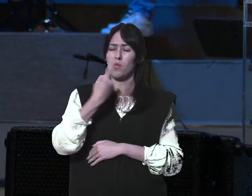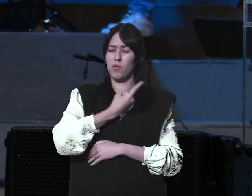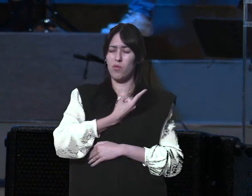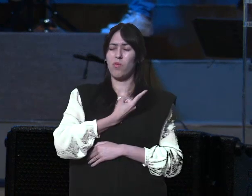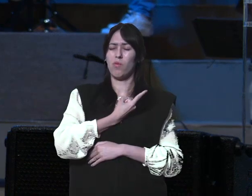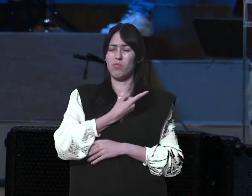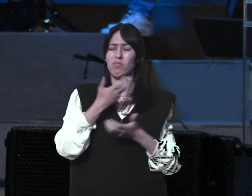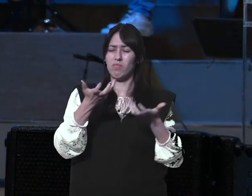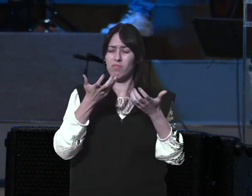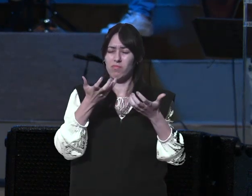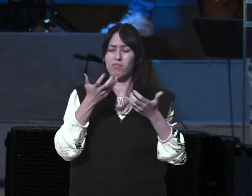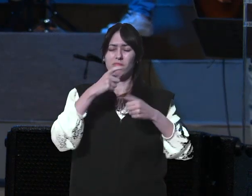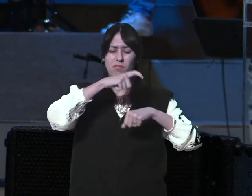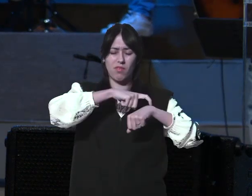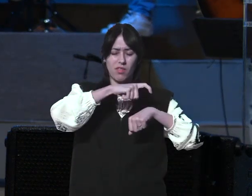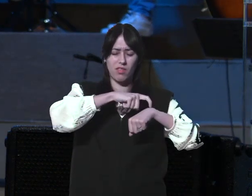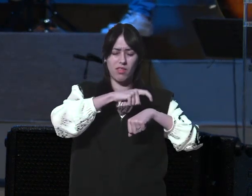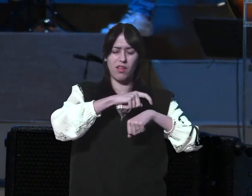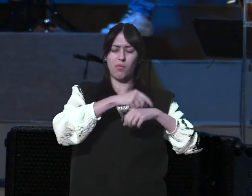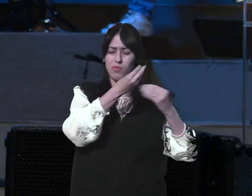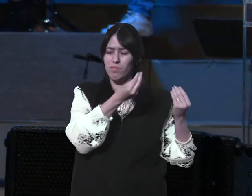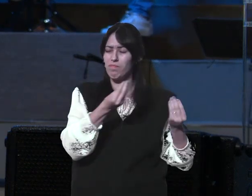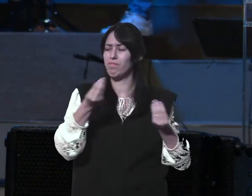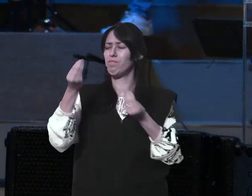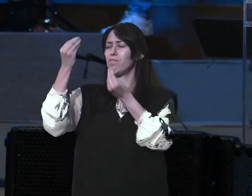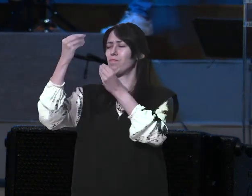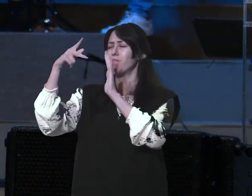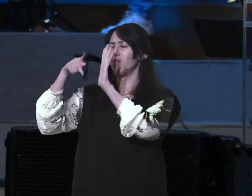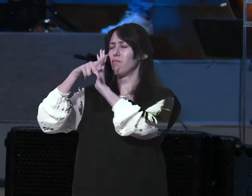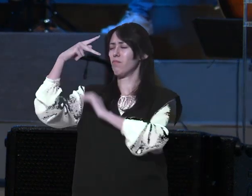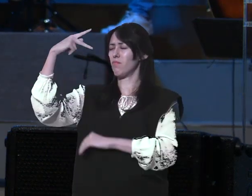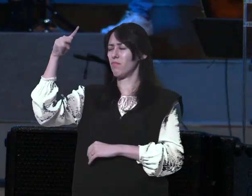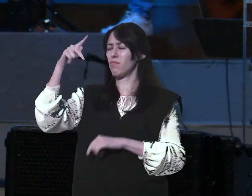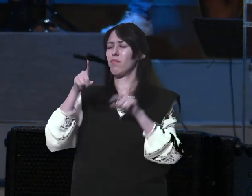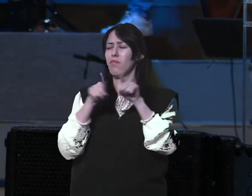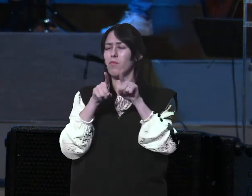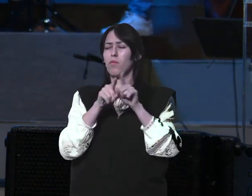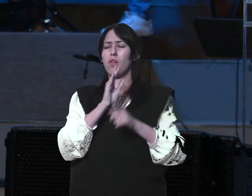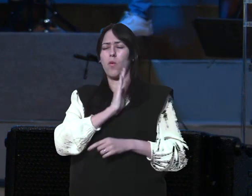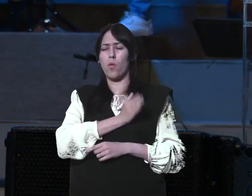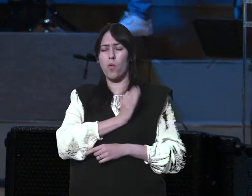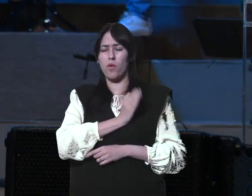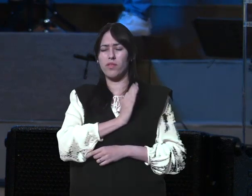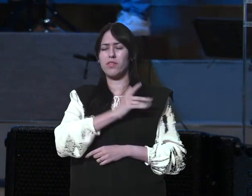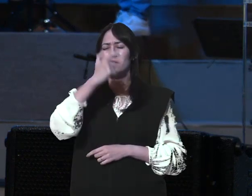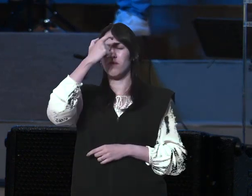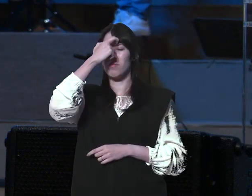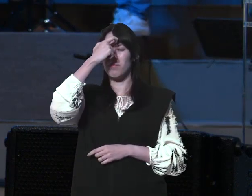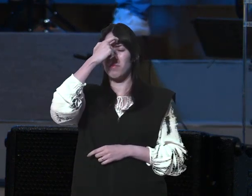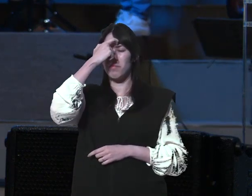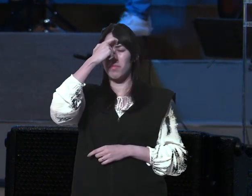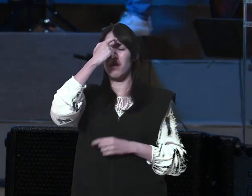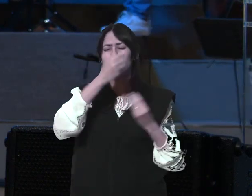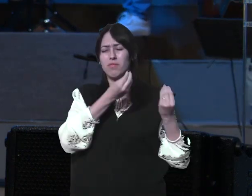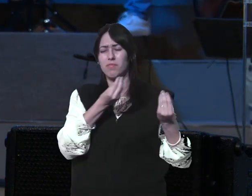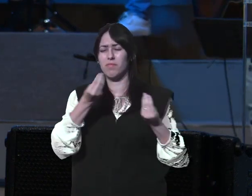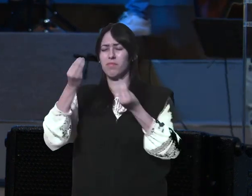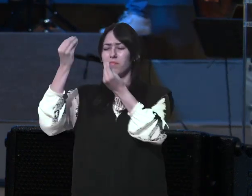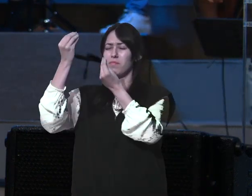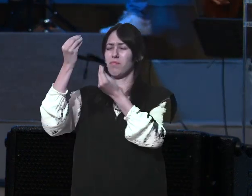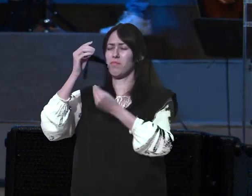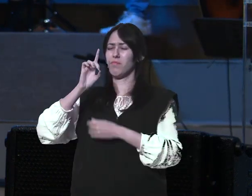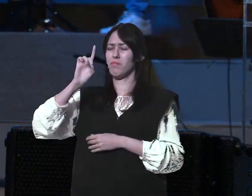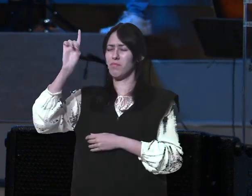templo a ti, mas dedicamos também o templo do nosso coração, da nossa mente a ti, suplicando,